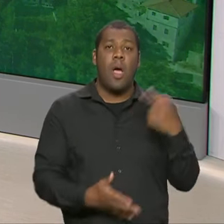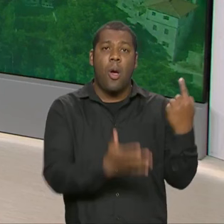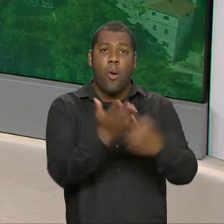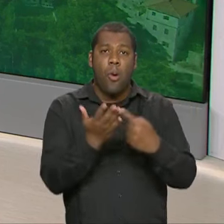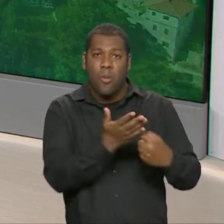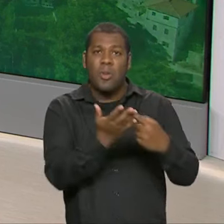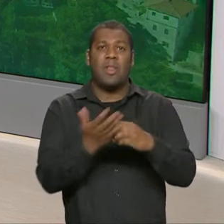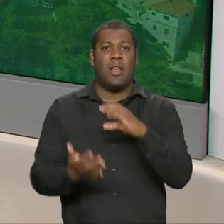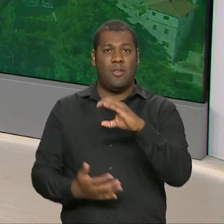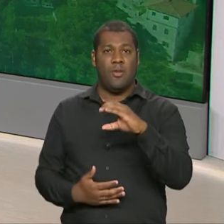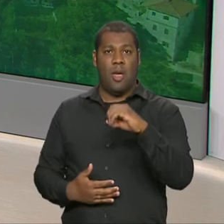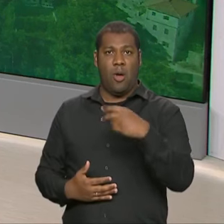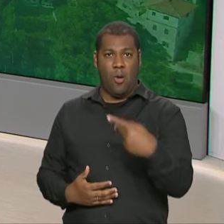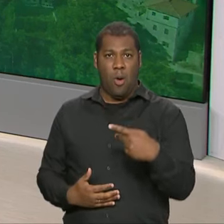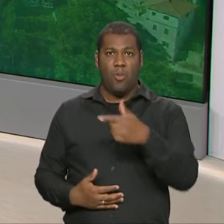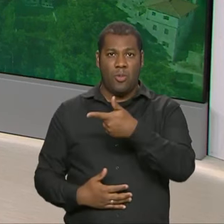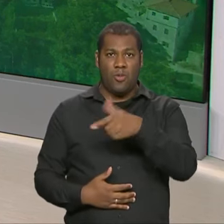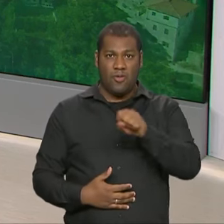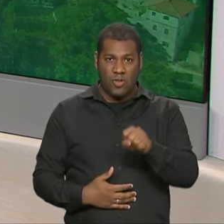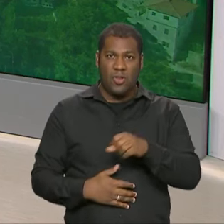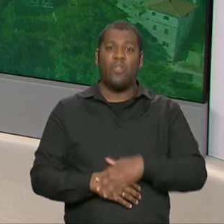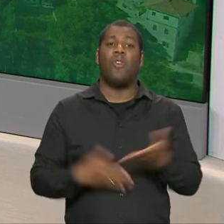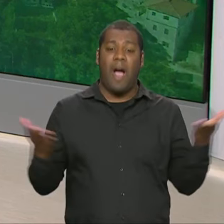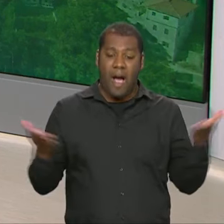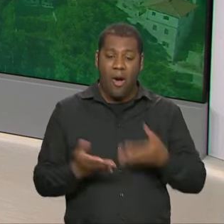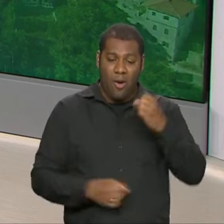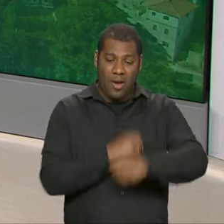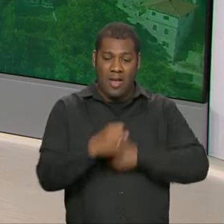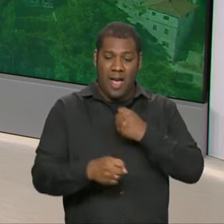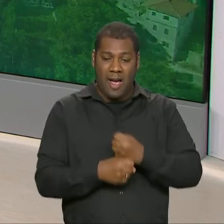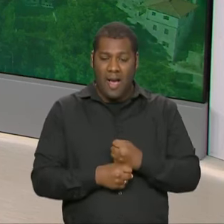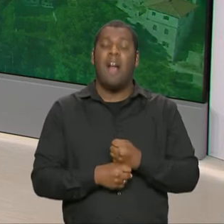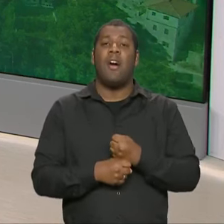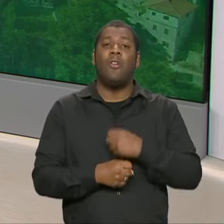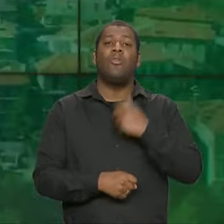para a COP28, que vai acontecer no final deste ano nos Emirados Árabes.